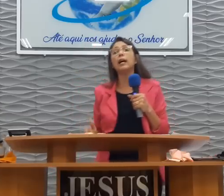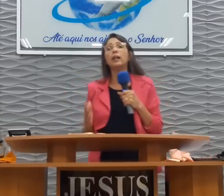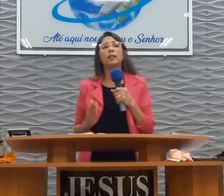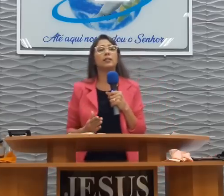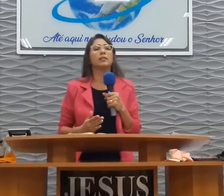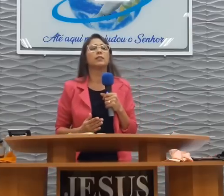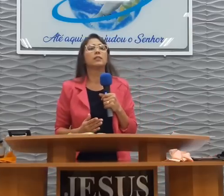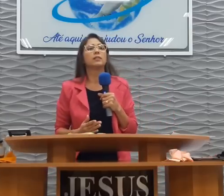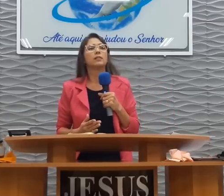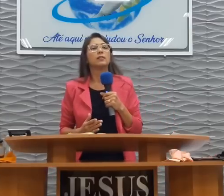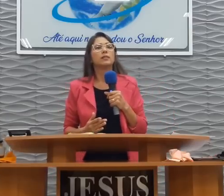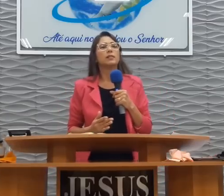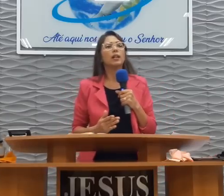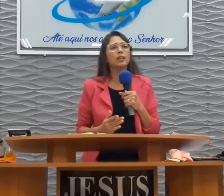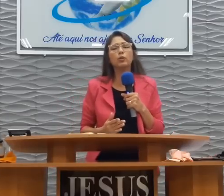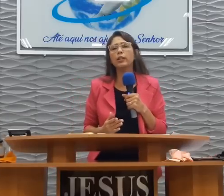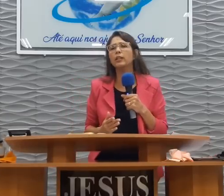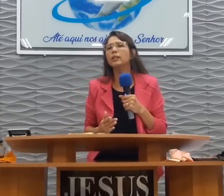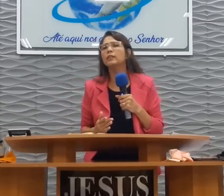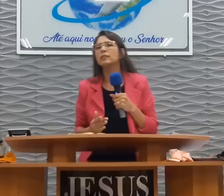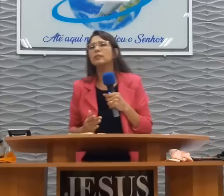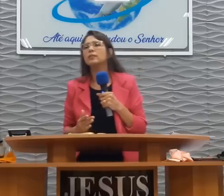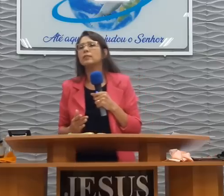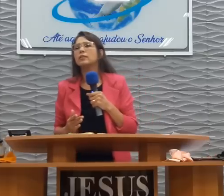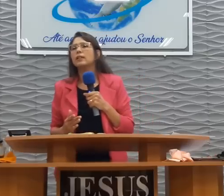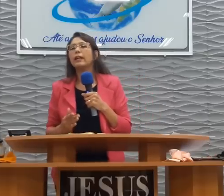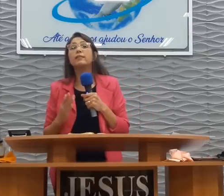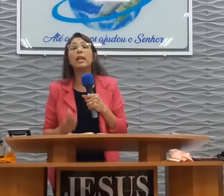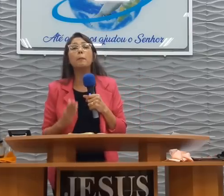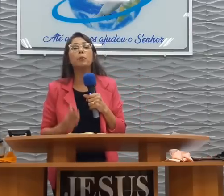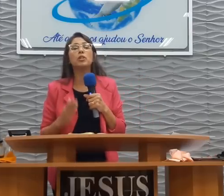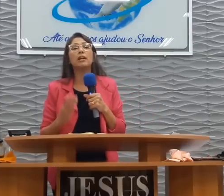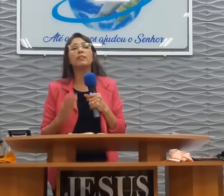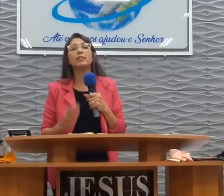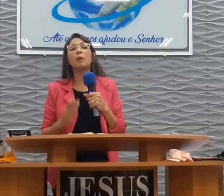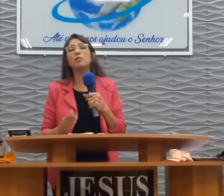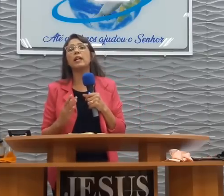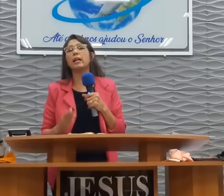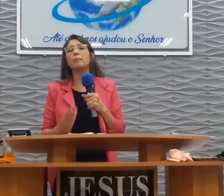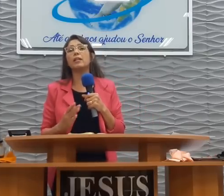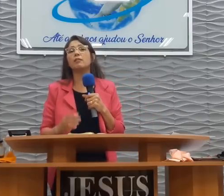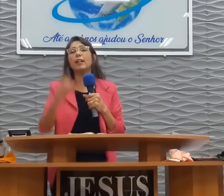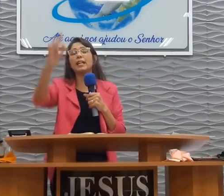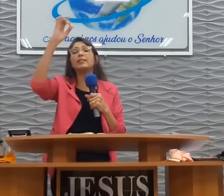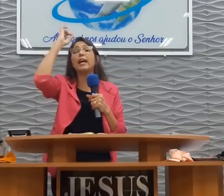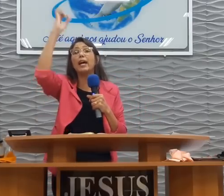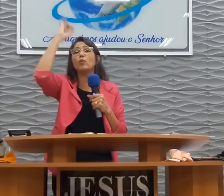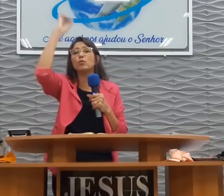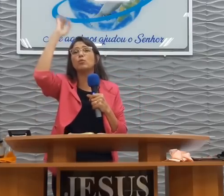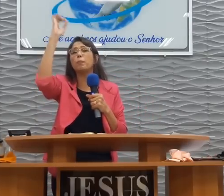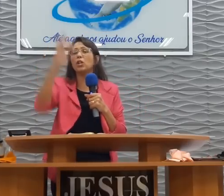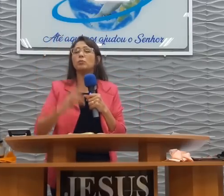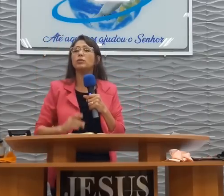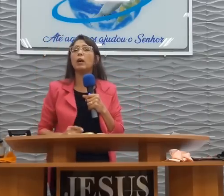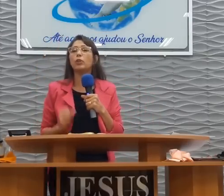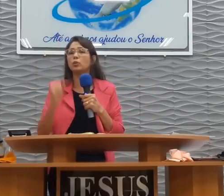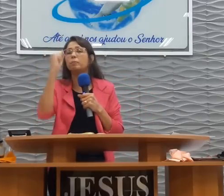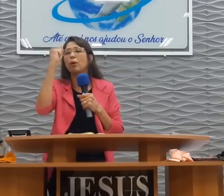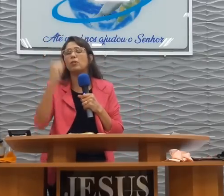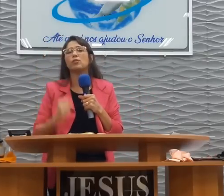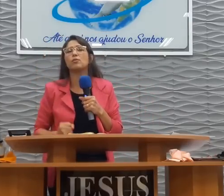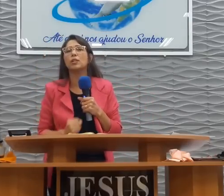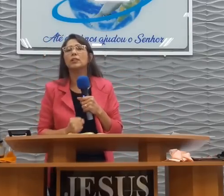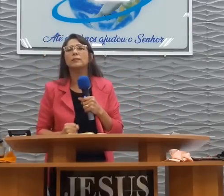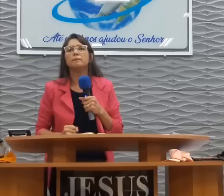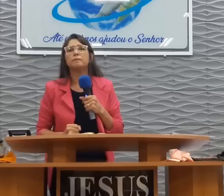culto no lar. Aleluia. É tempo de levantarmos a cabeça e falar, Deus, tu pode mudar o que